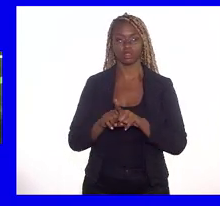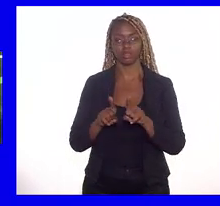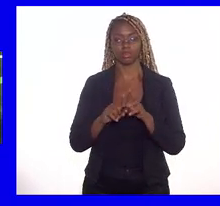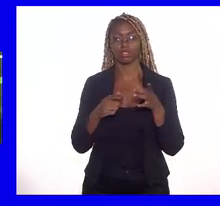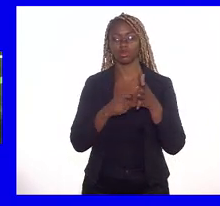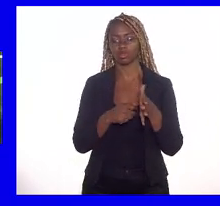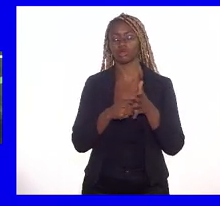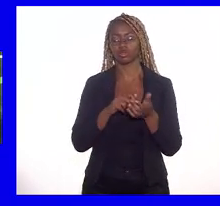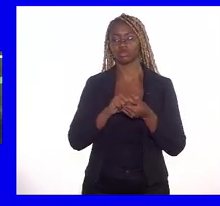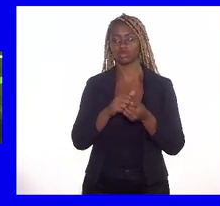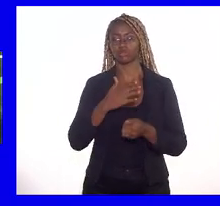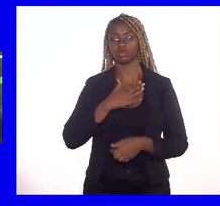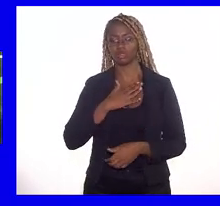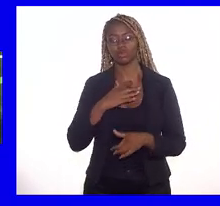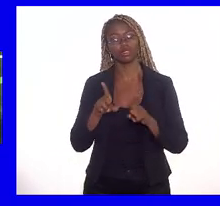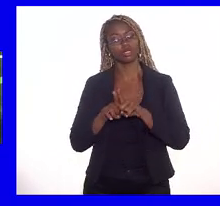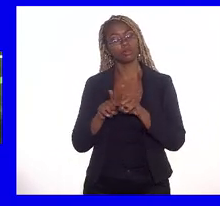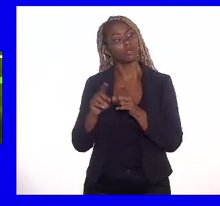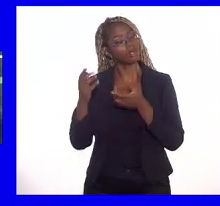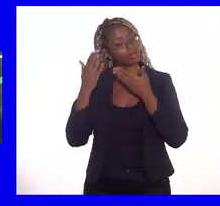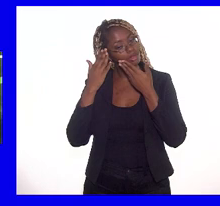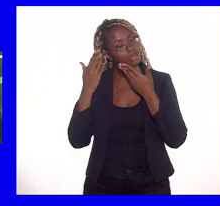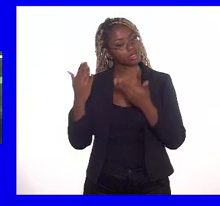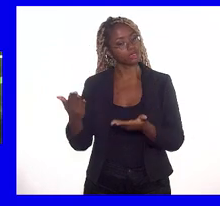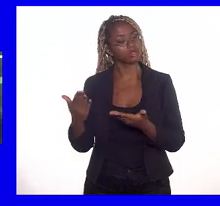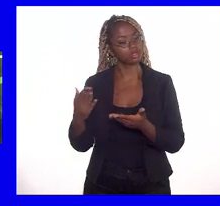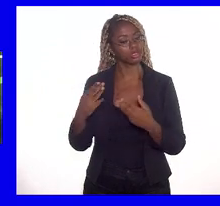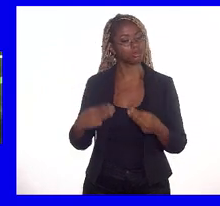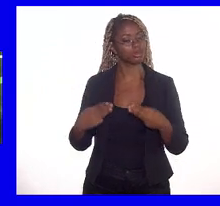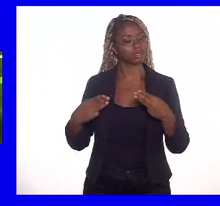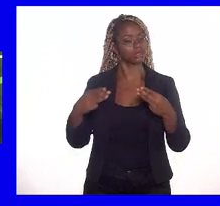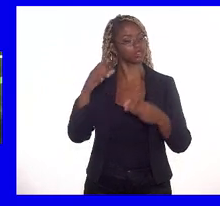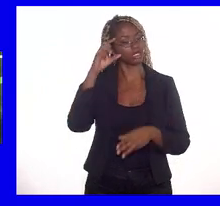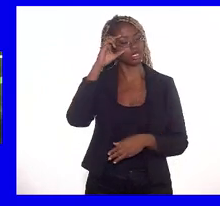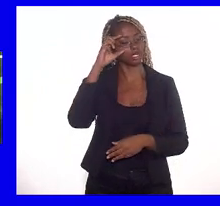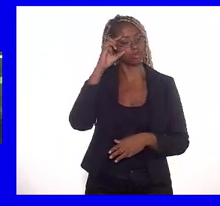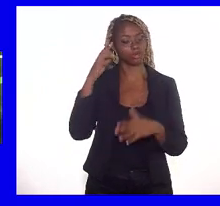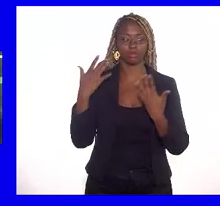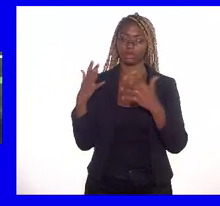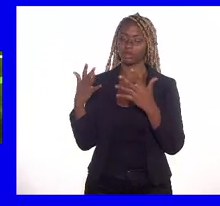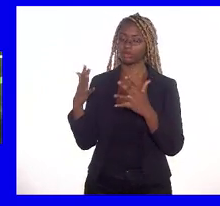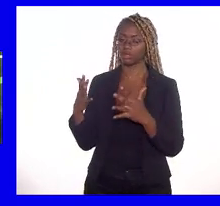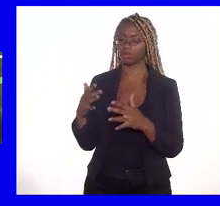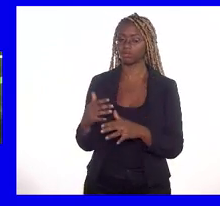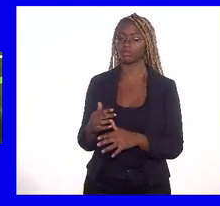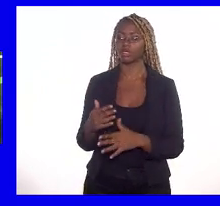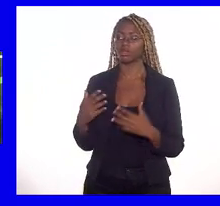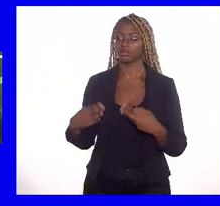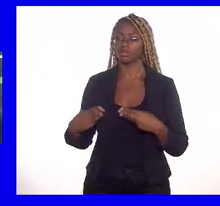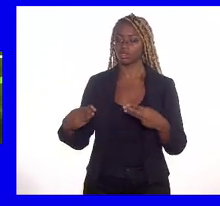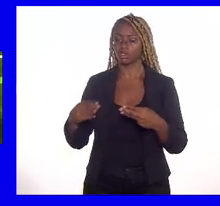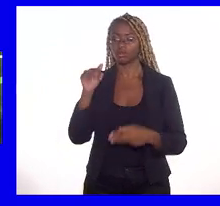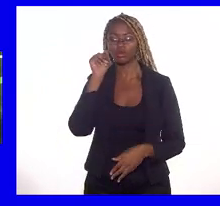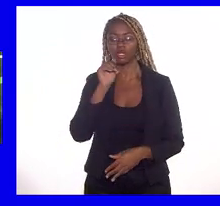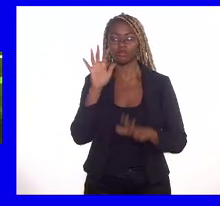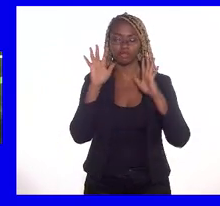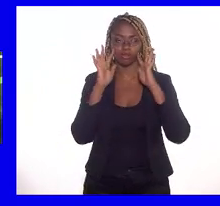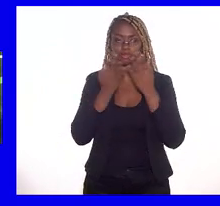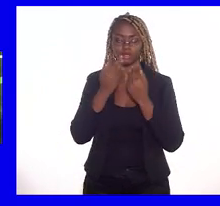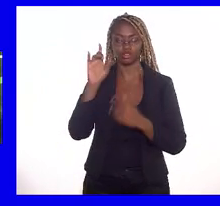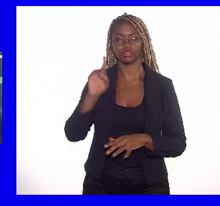e também agradecer a ministra Damares, né, parabenizar o Ministério da Mulher, da Família, dos Direitos